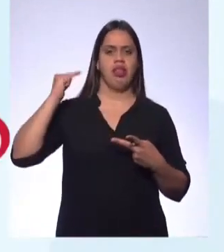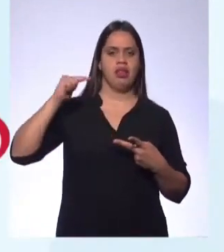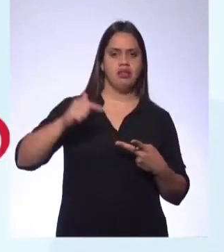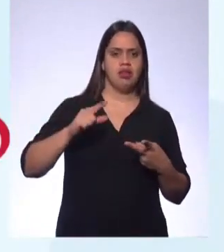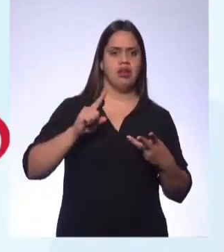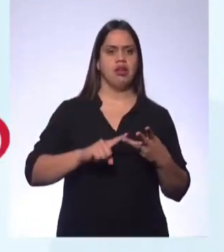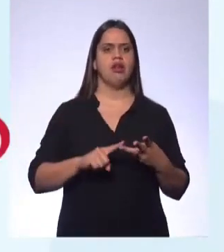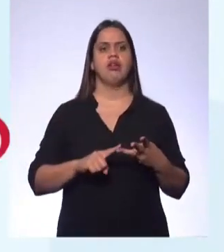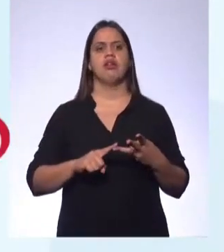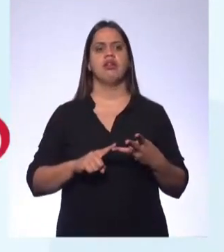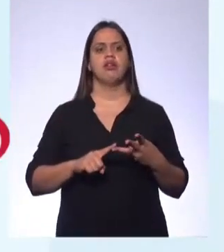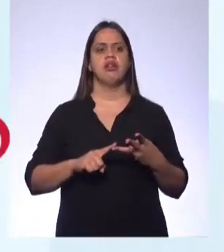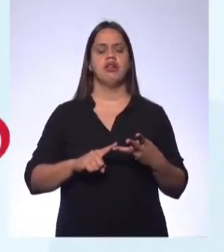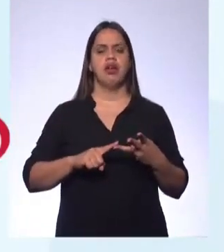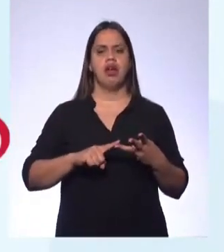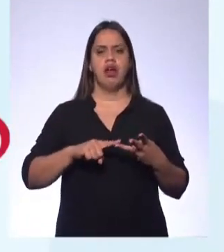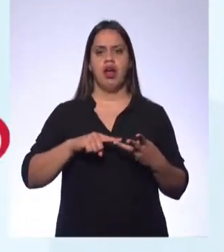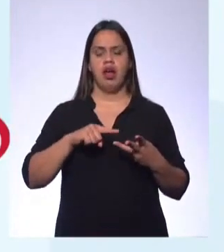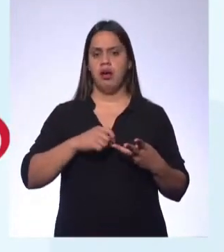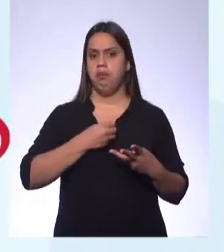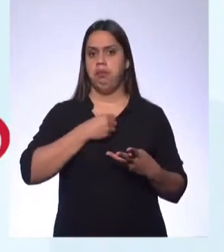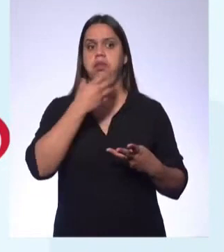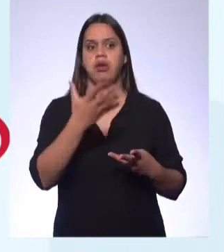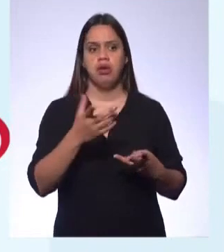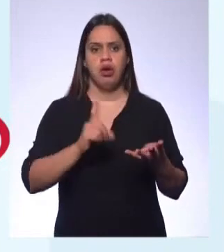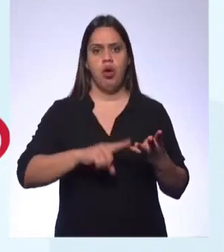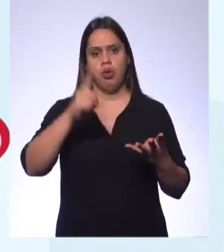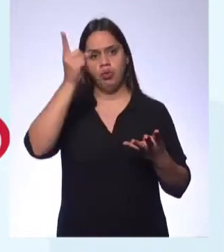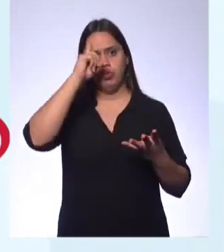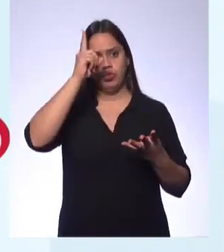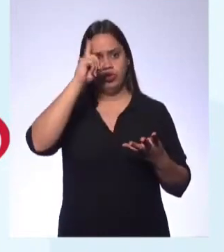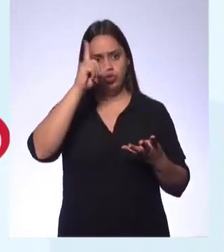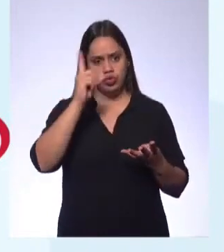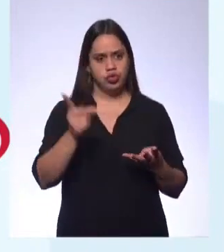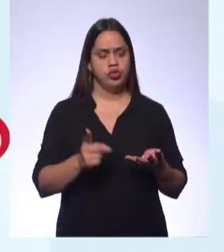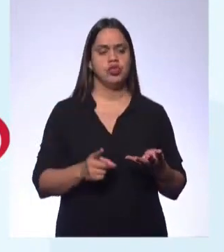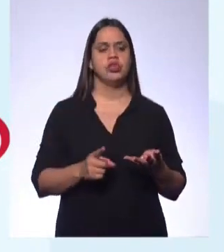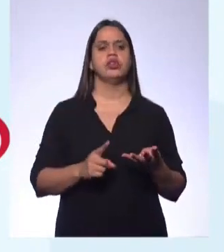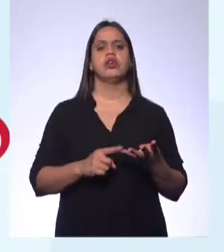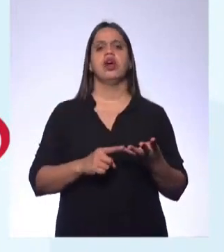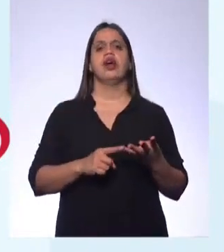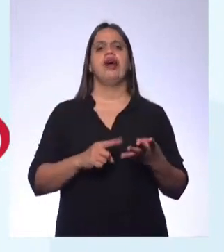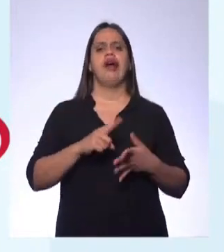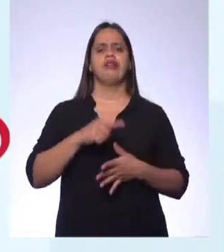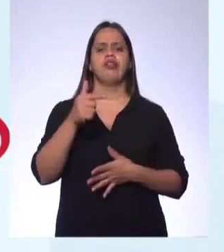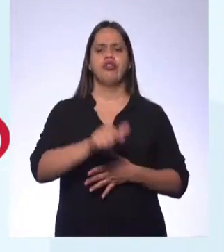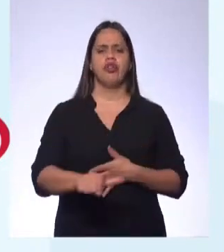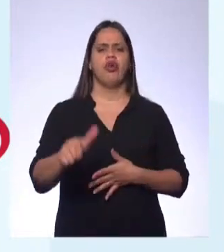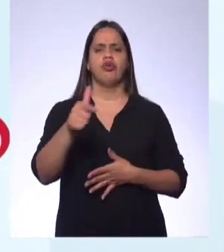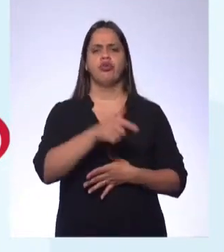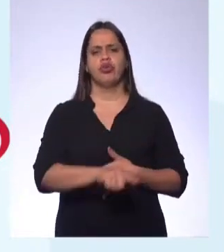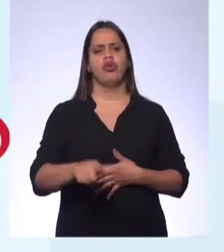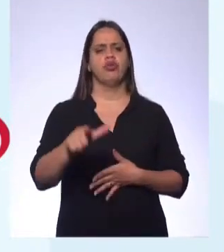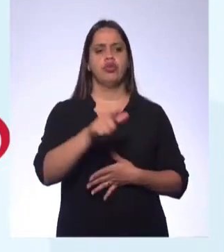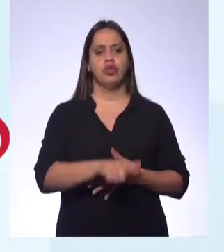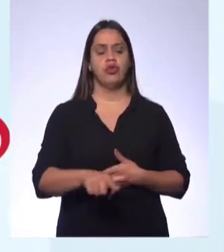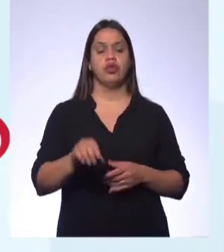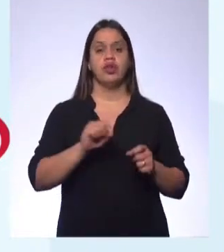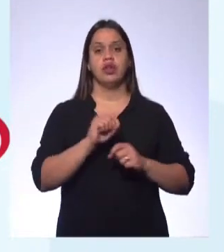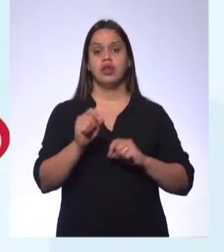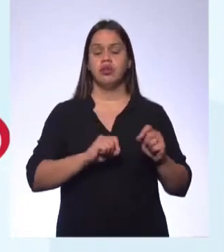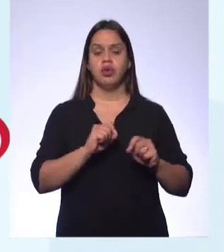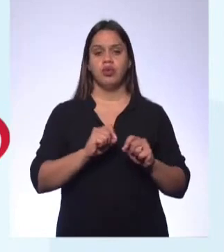tradição, a espontaneidade, o cotidiano, um processo repetitivo e um